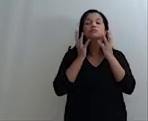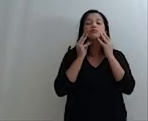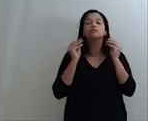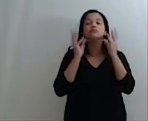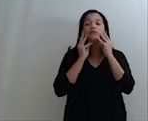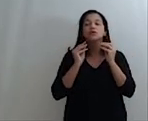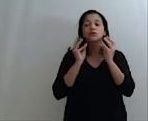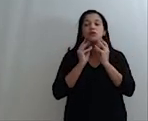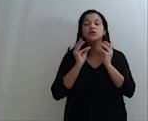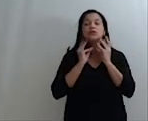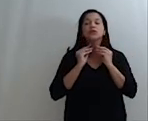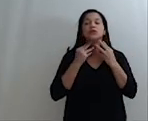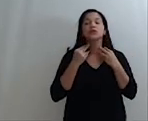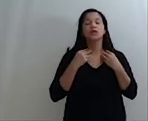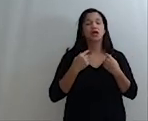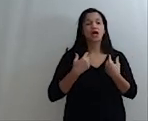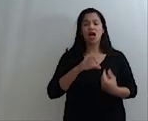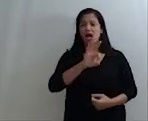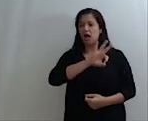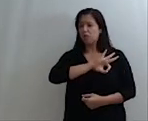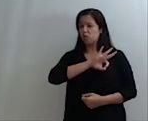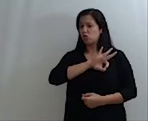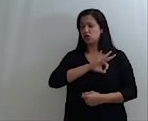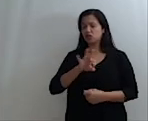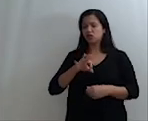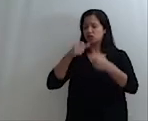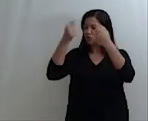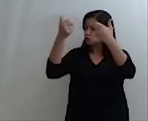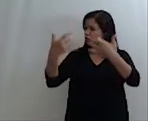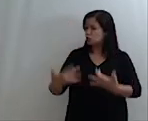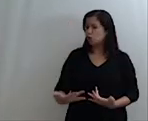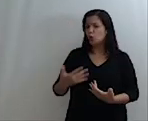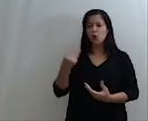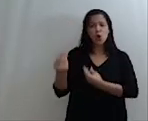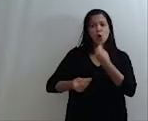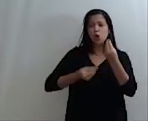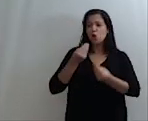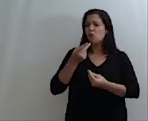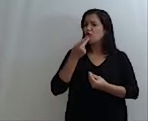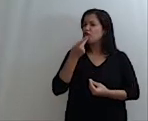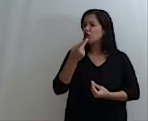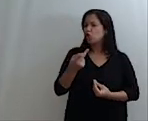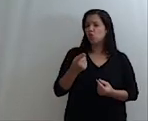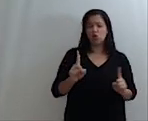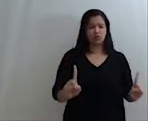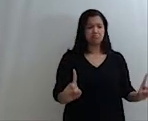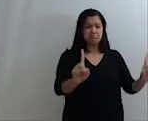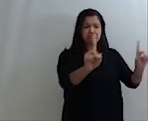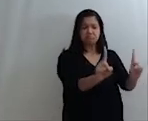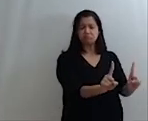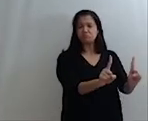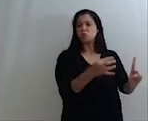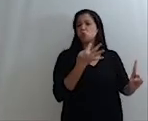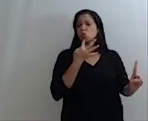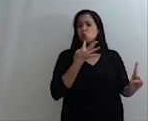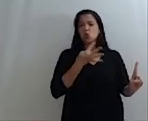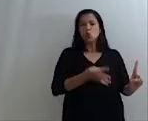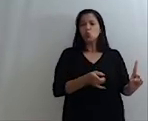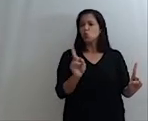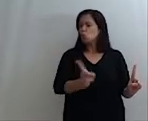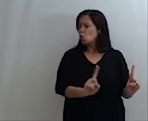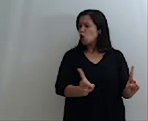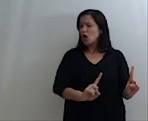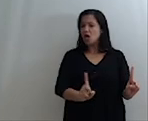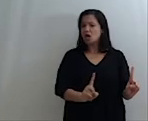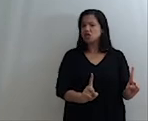não explicou em nenhum momento como ela chegou a esse suspeito porque os dois não se conhecem os dois autores do roubo não se conhecem